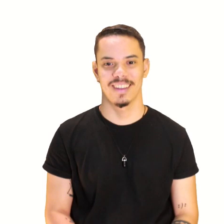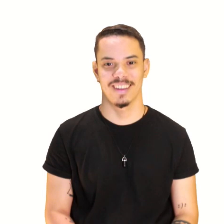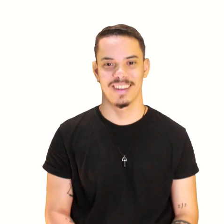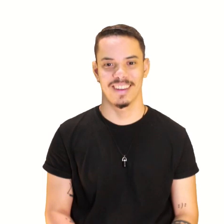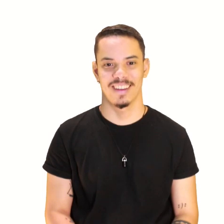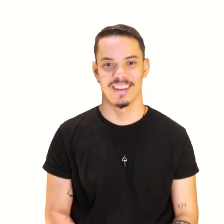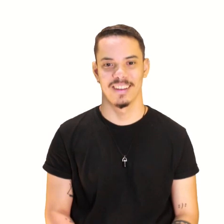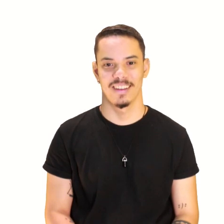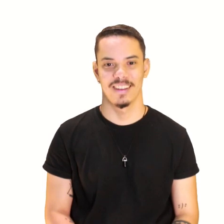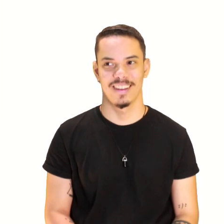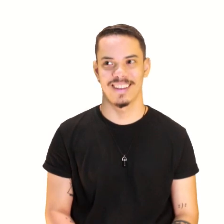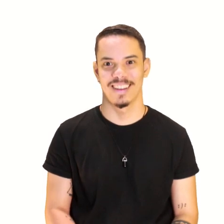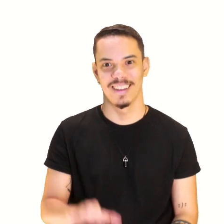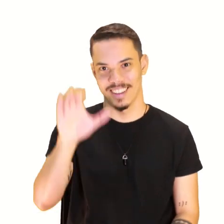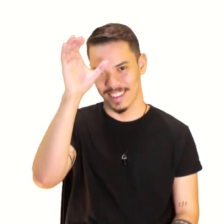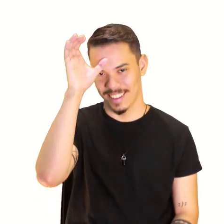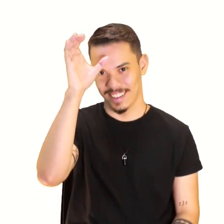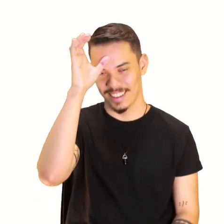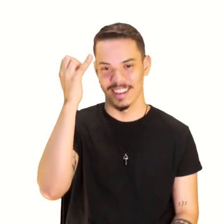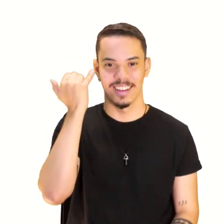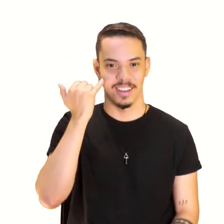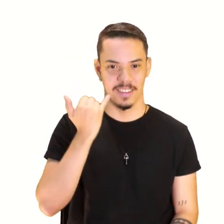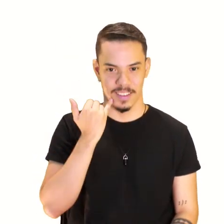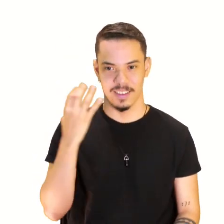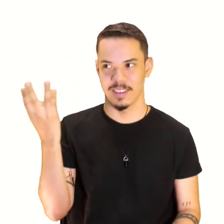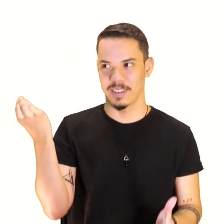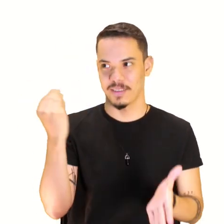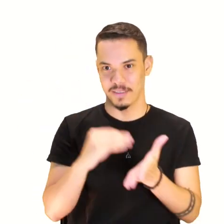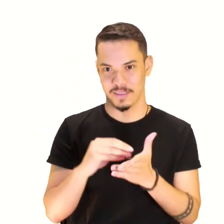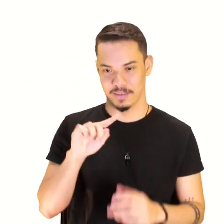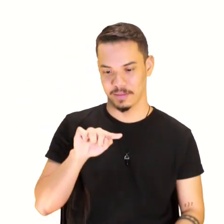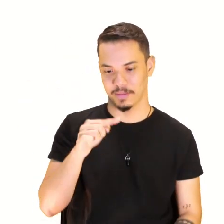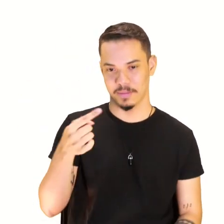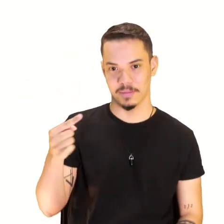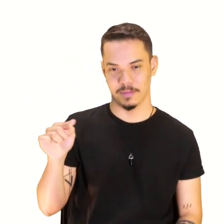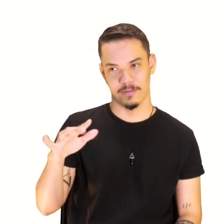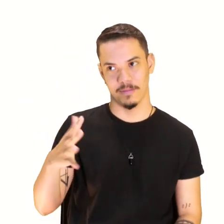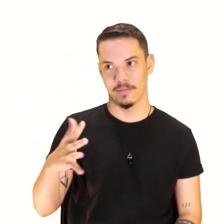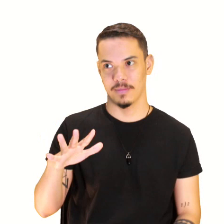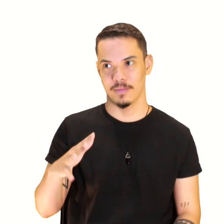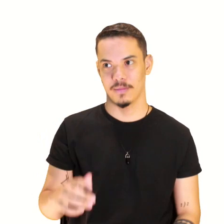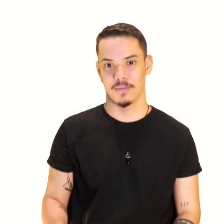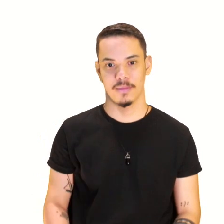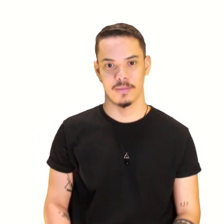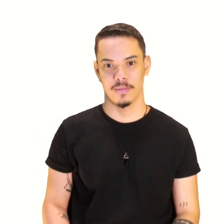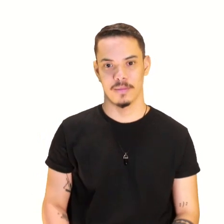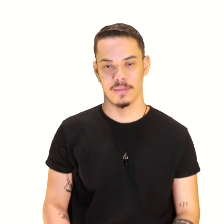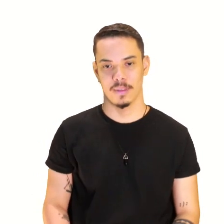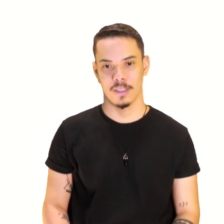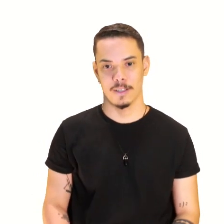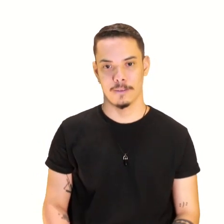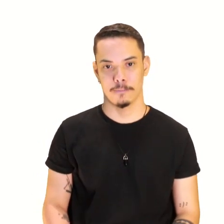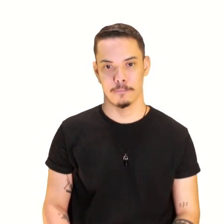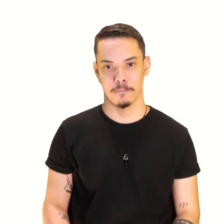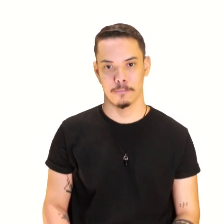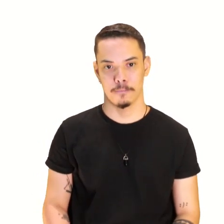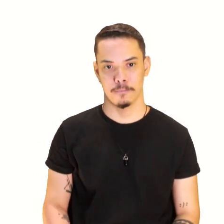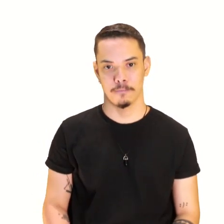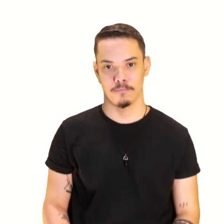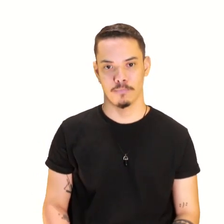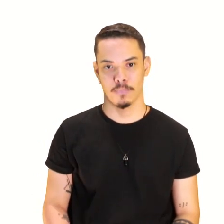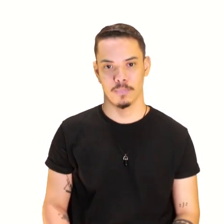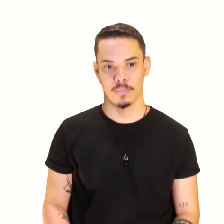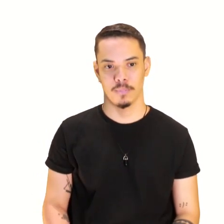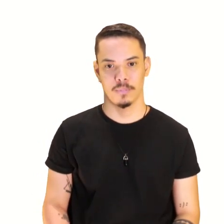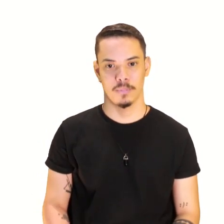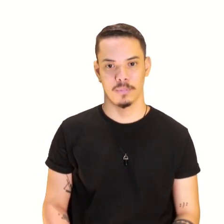quem? O tio. O tio. Ah, sim, é aproximadamente? Não, mas é porque é exato, né? Não, é número, verdade.